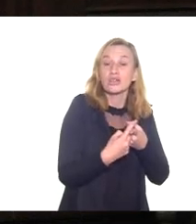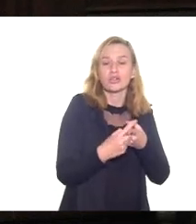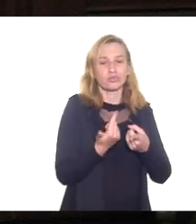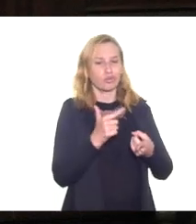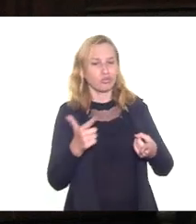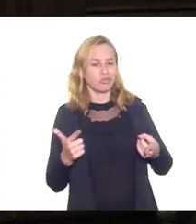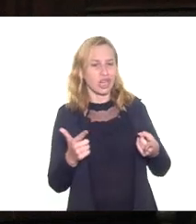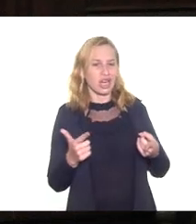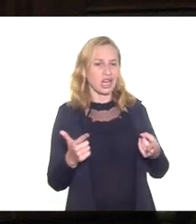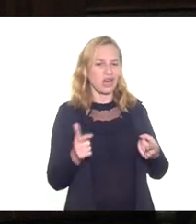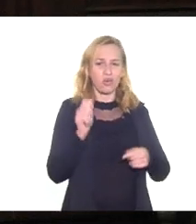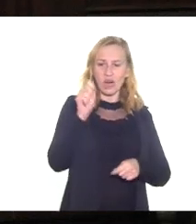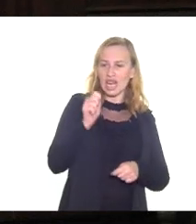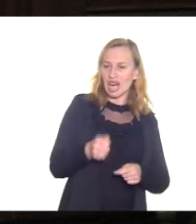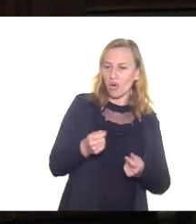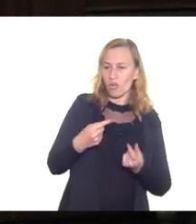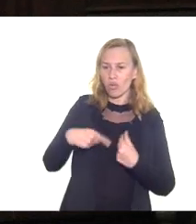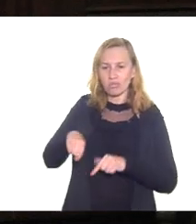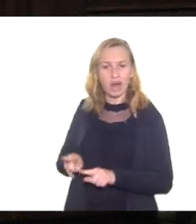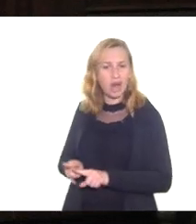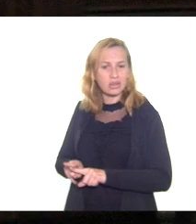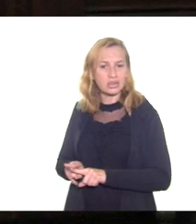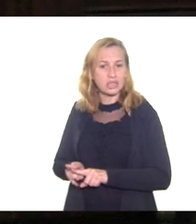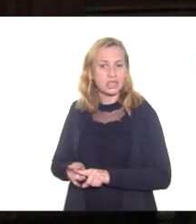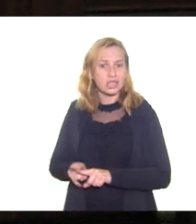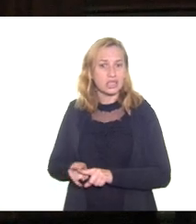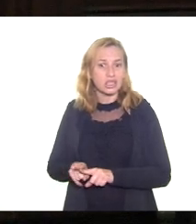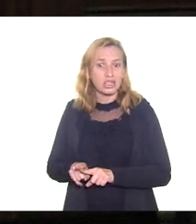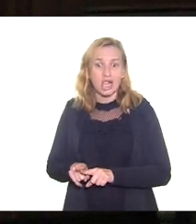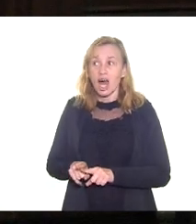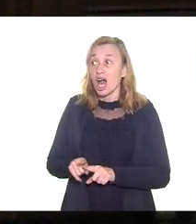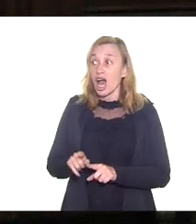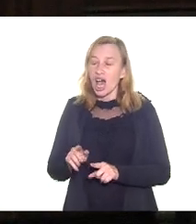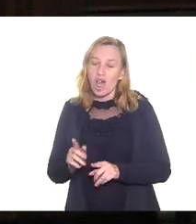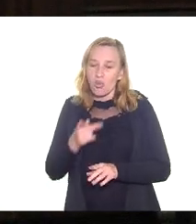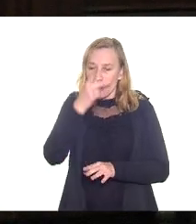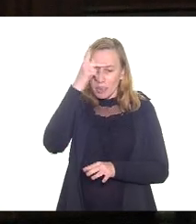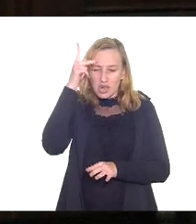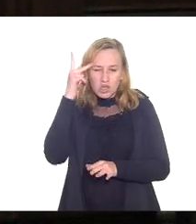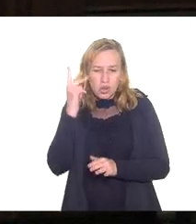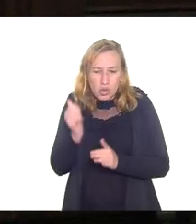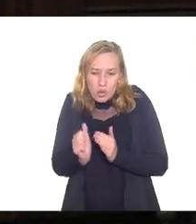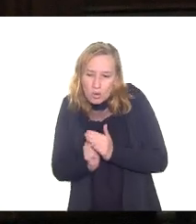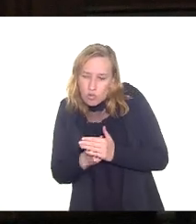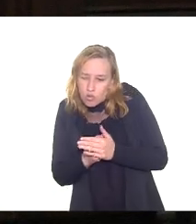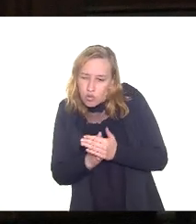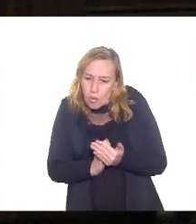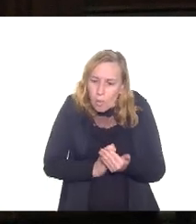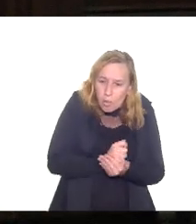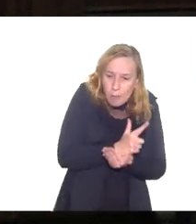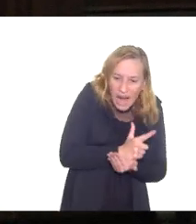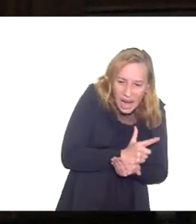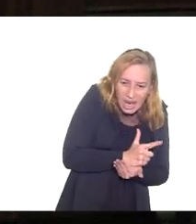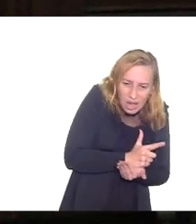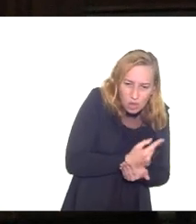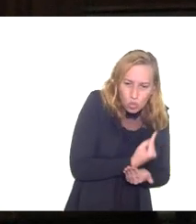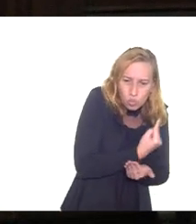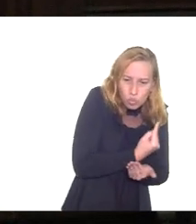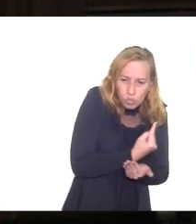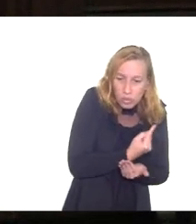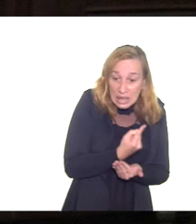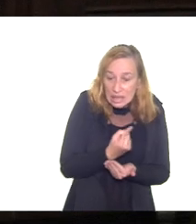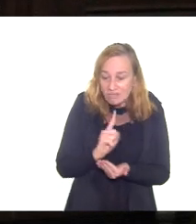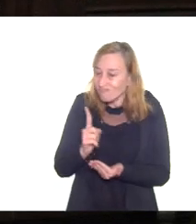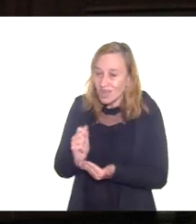o critério leilão reverso, alguém dá um jeitinho de pagar um e não pagar outro. E o jeitinho,